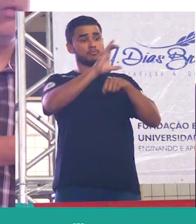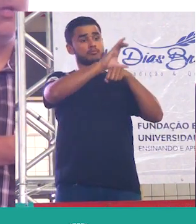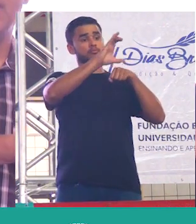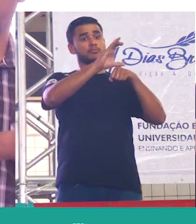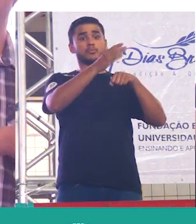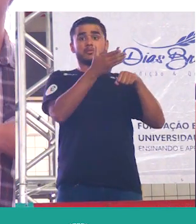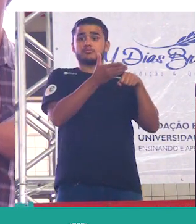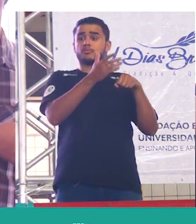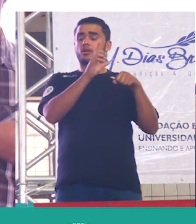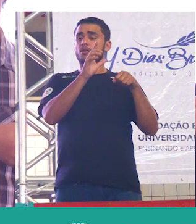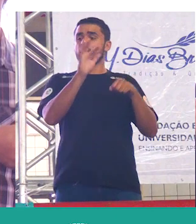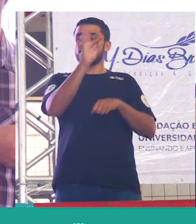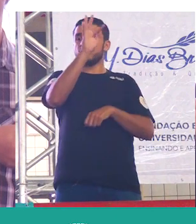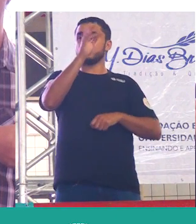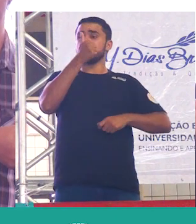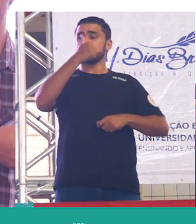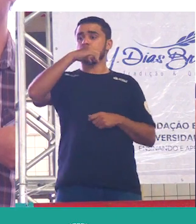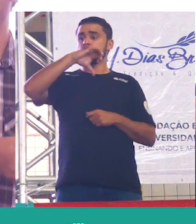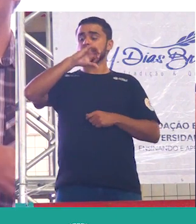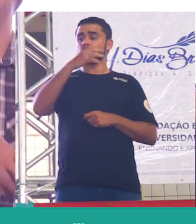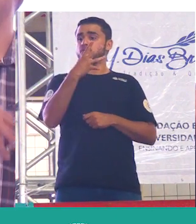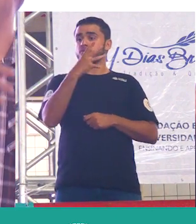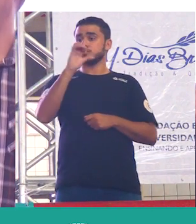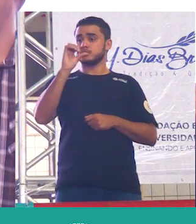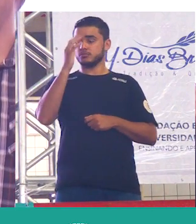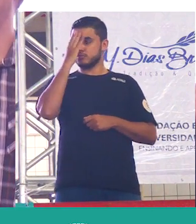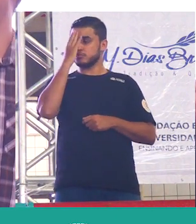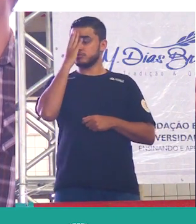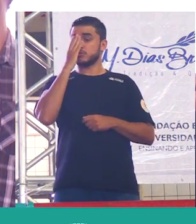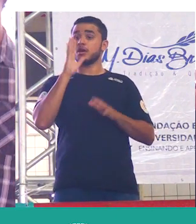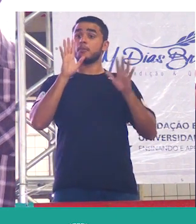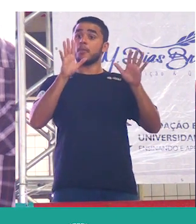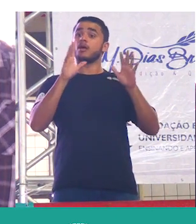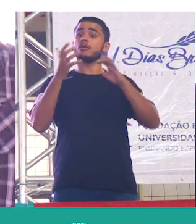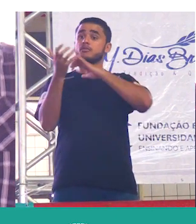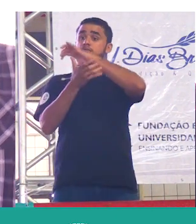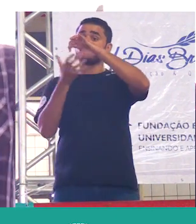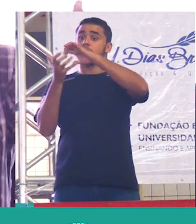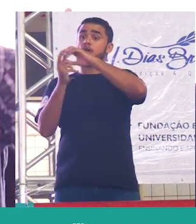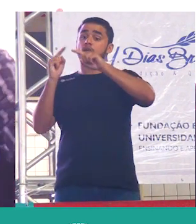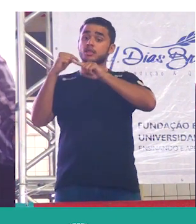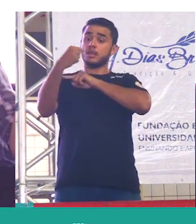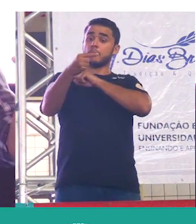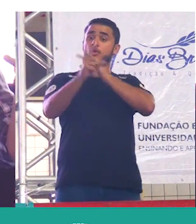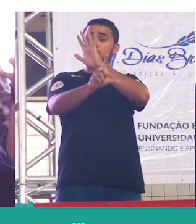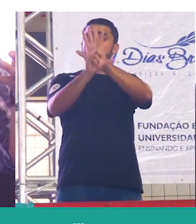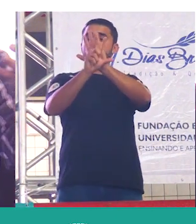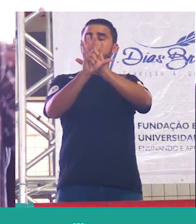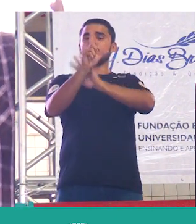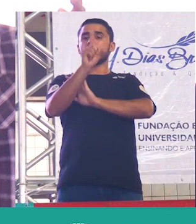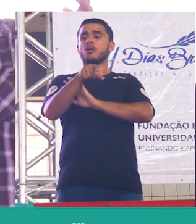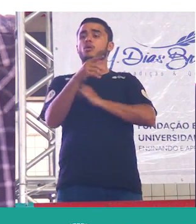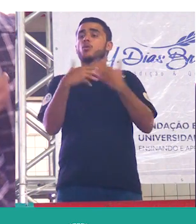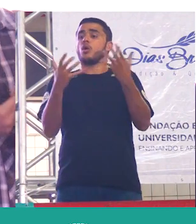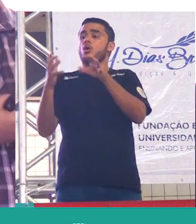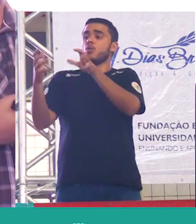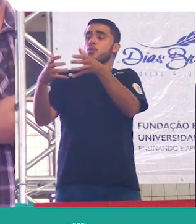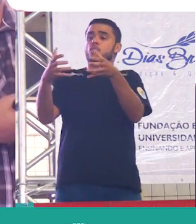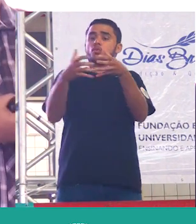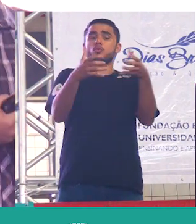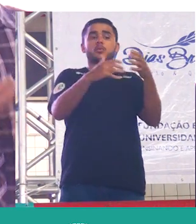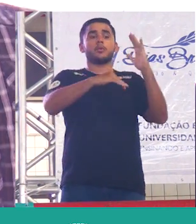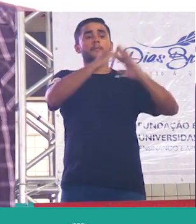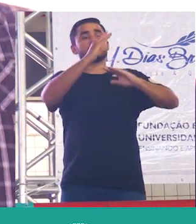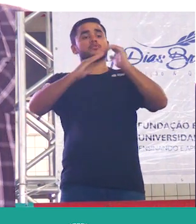lado, que era possível greve, mas a lei que depois veio disciplinando que categorias poderiam